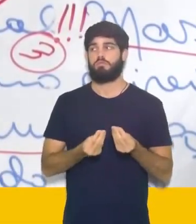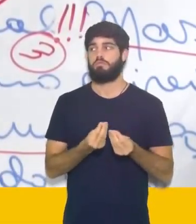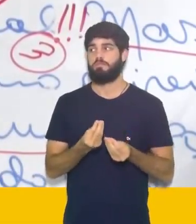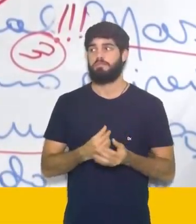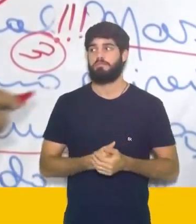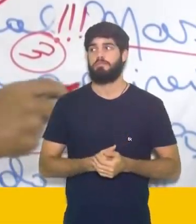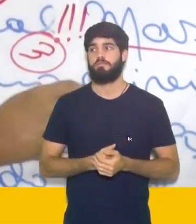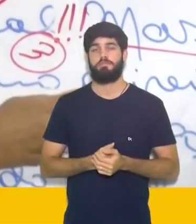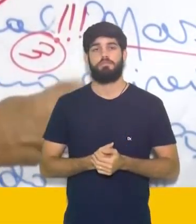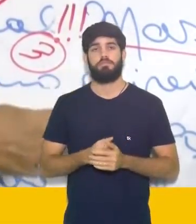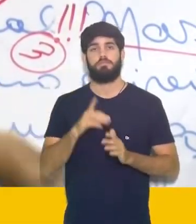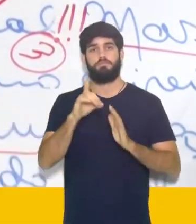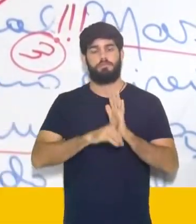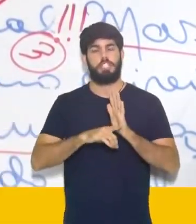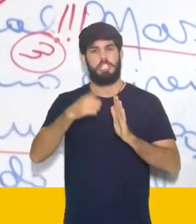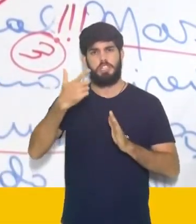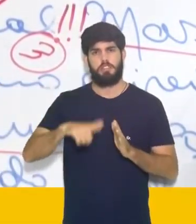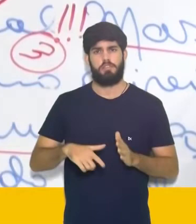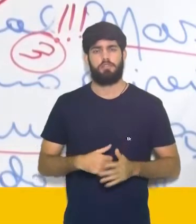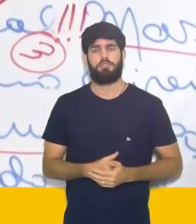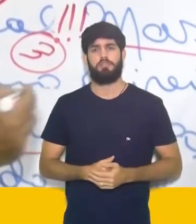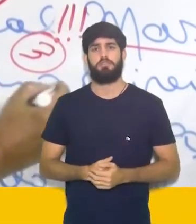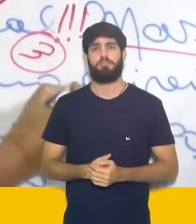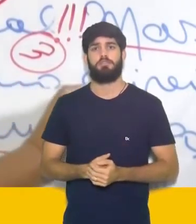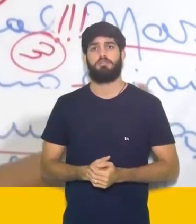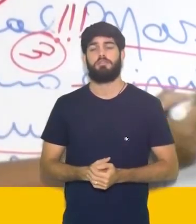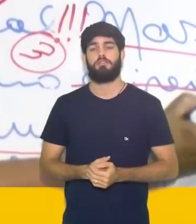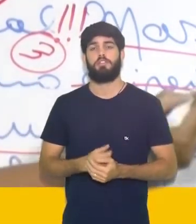como direito de novo,